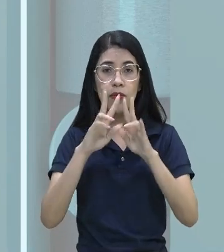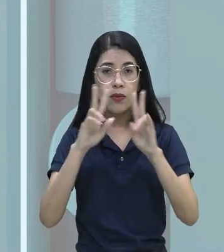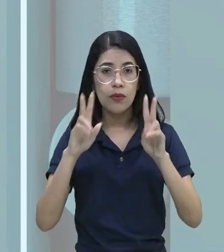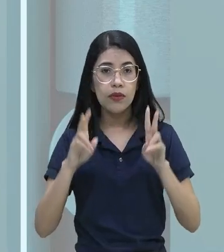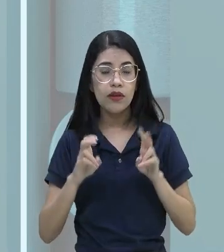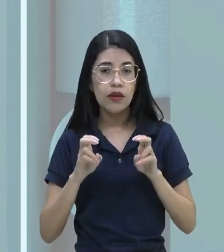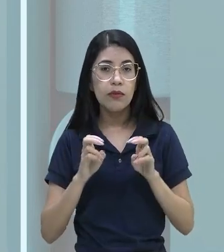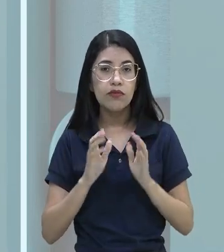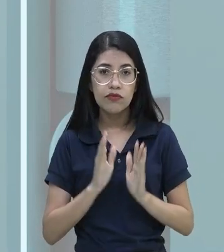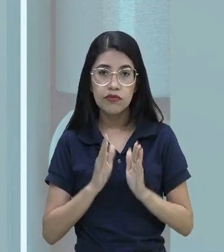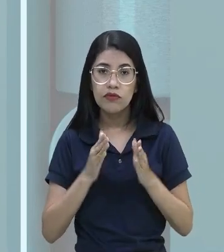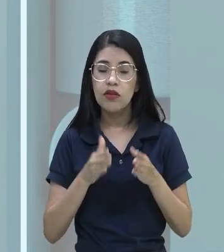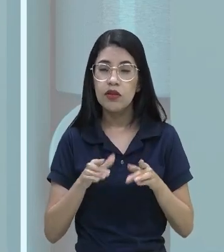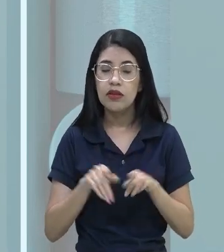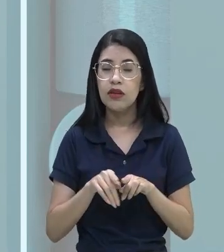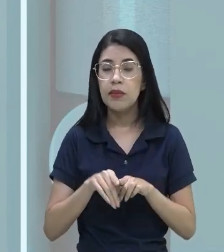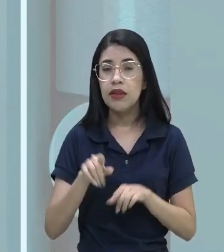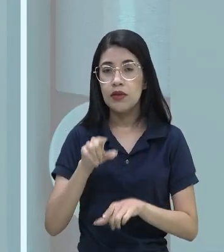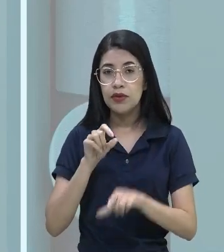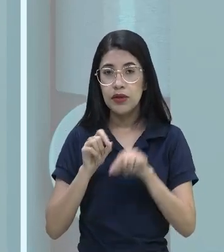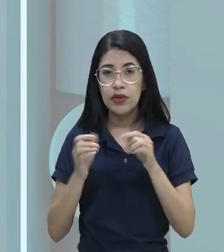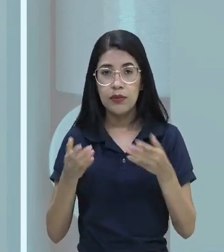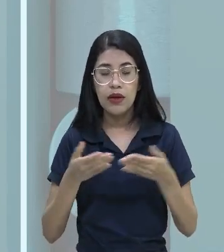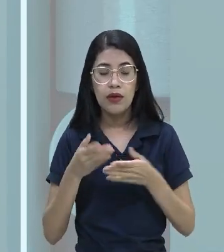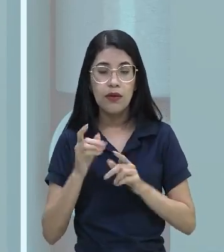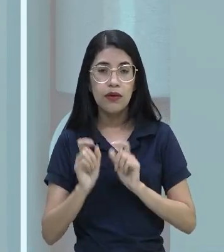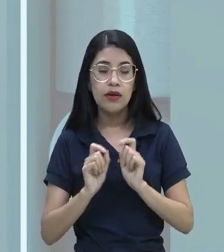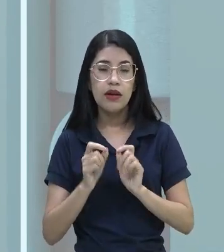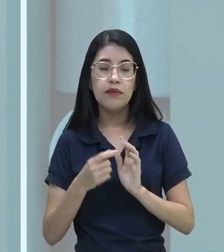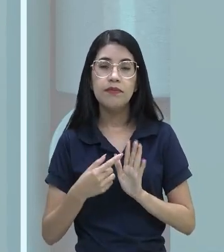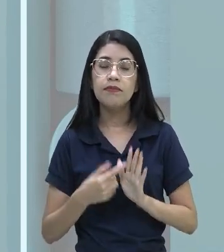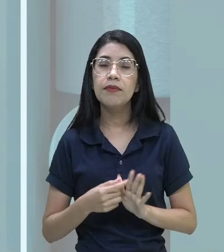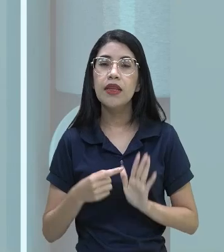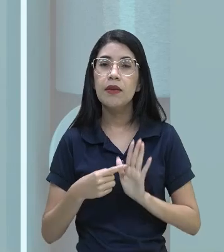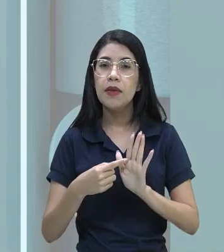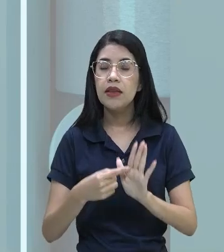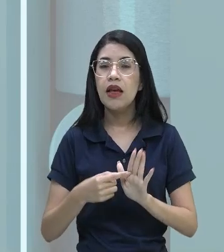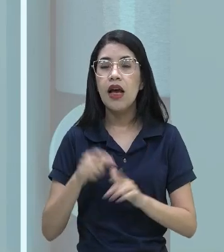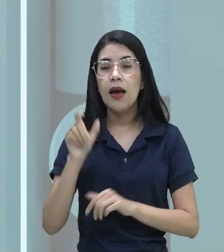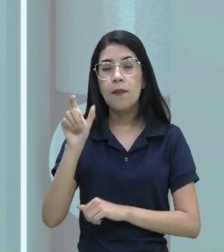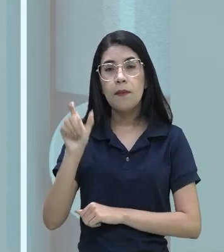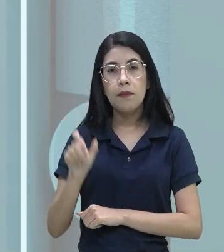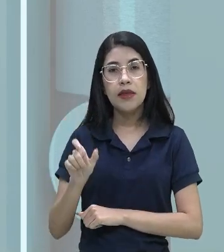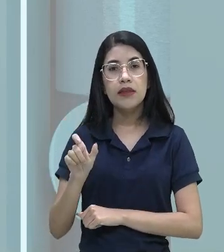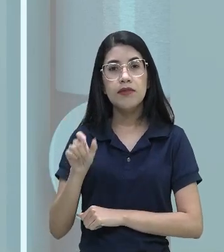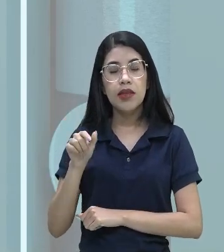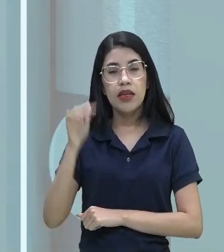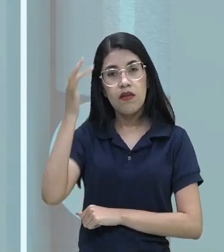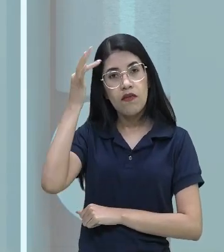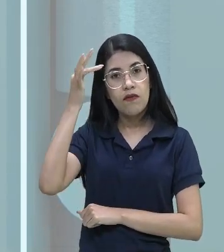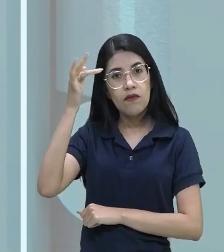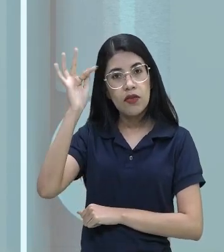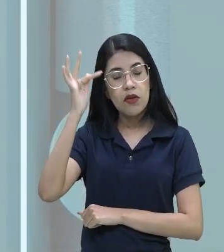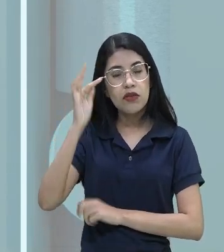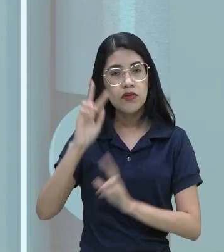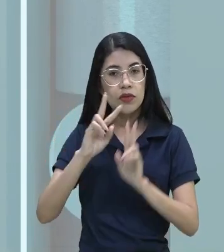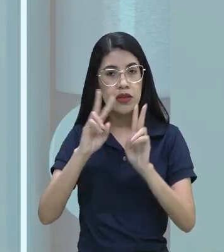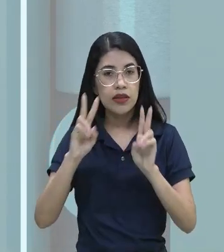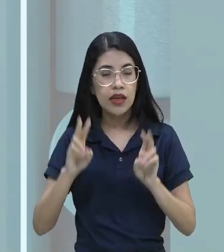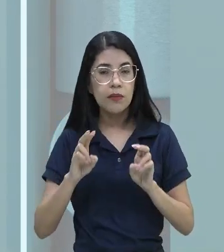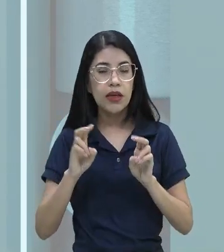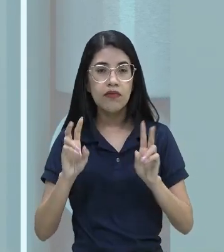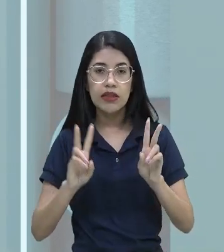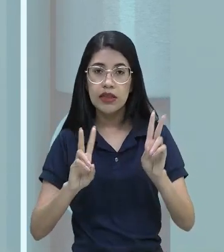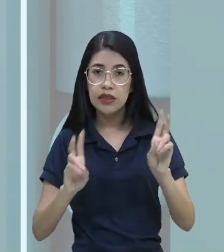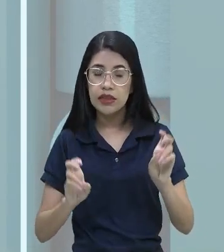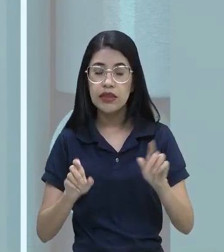no caso aqui nós escolhemos tratar a partir da fala de um filósofo sobre o tema e citá-lo. E aí, como nós